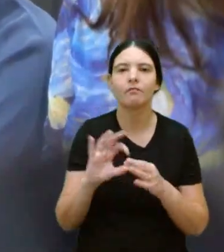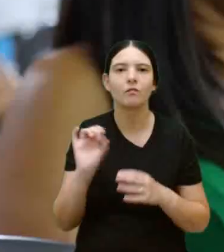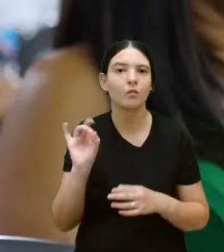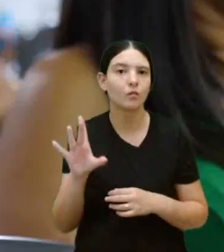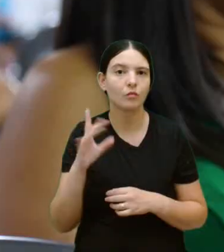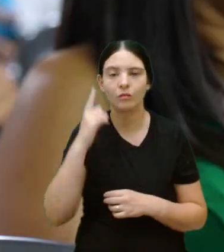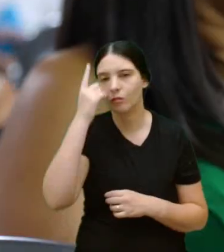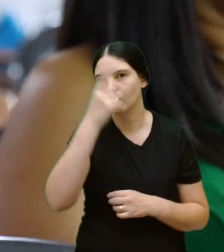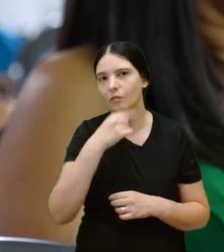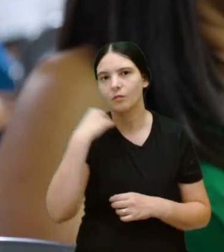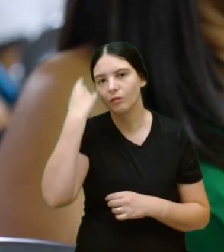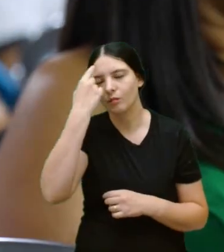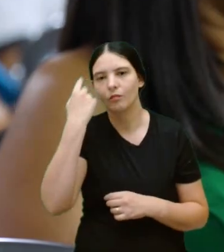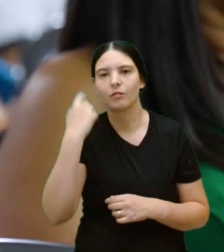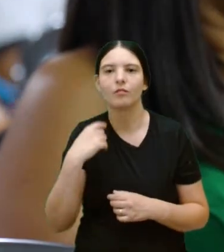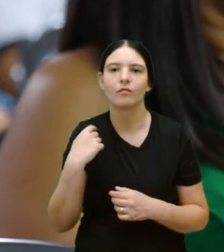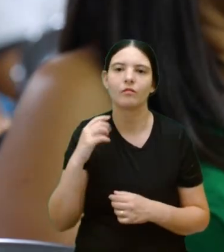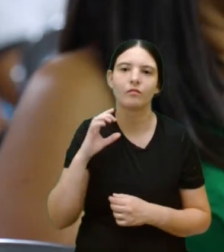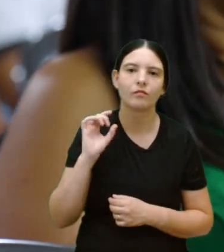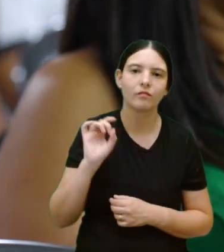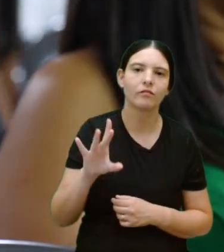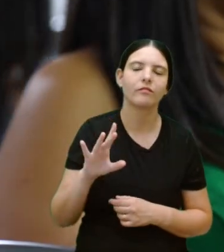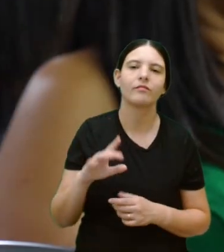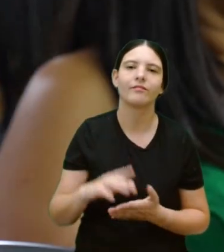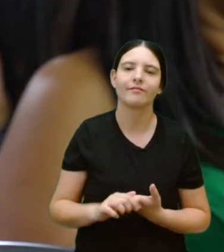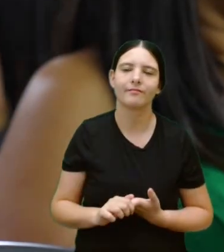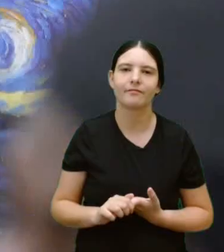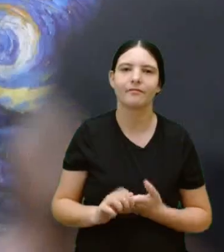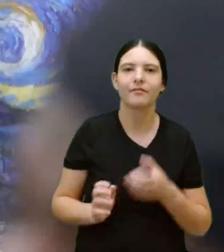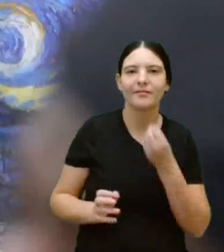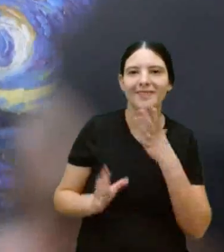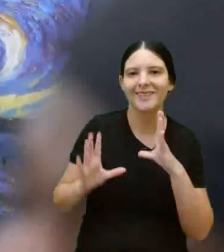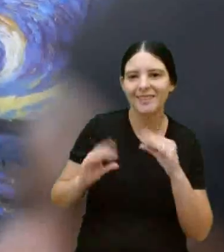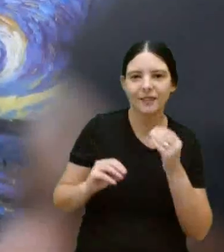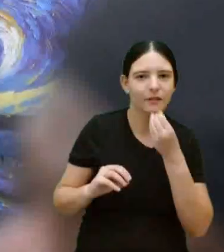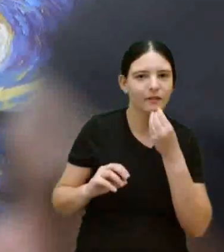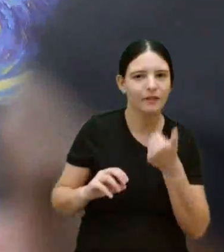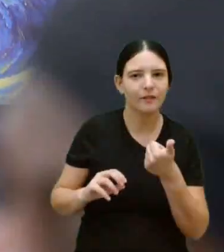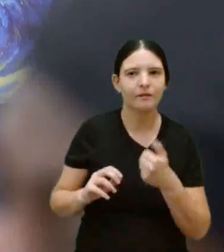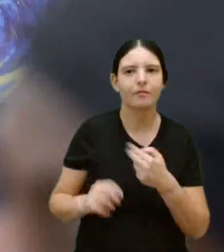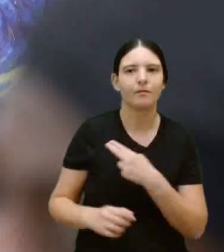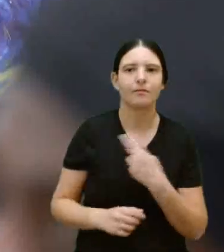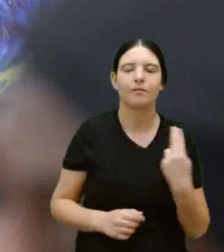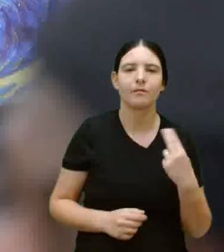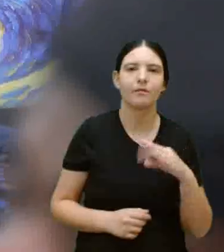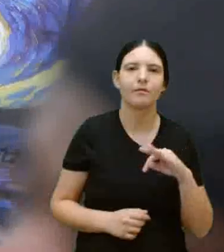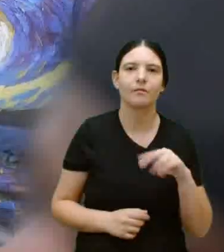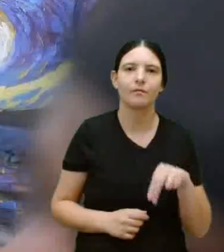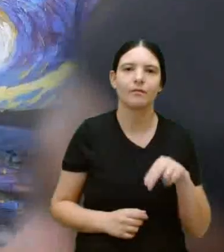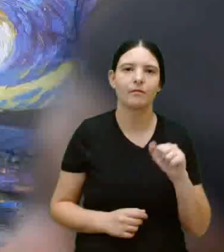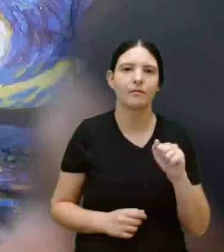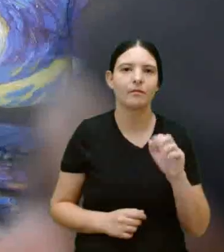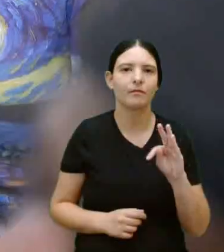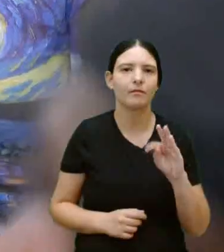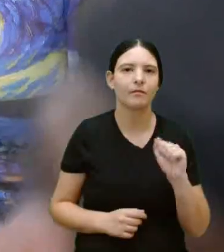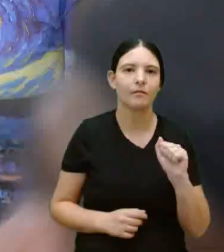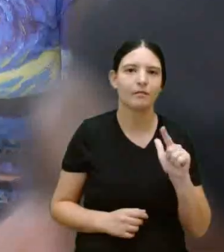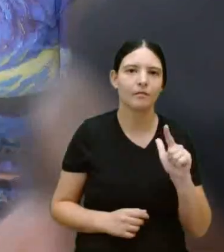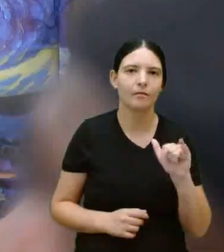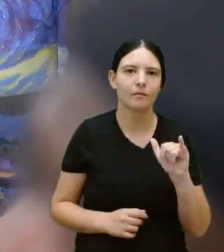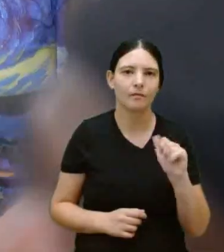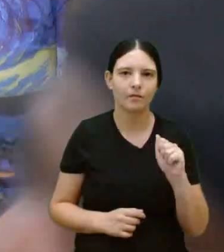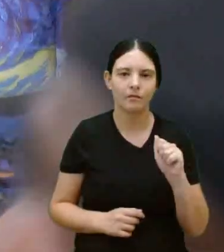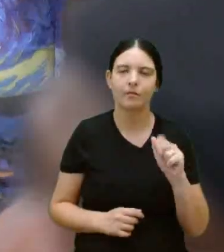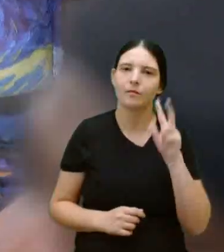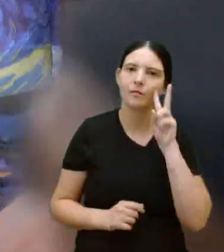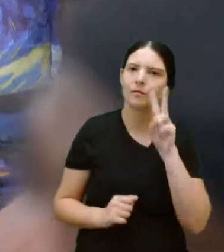física. Olá, Renato. Boa noite, tudo bem? Meu nome é Natália. Jovem negra de pele clara, de cabelos crespos presos acima da cabeça.